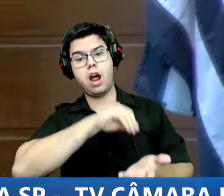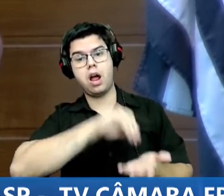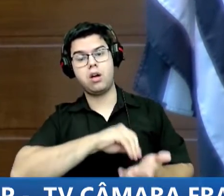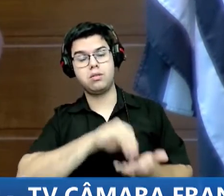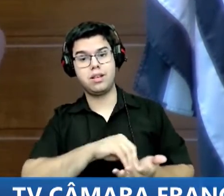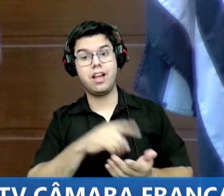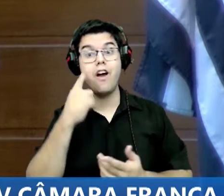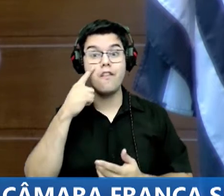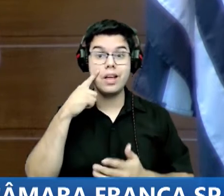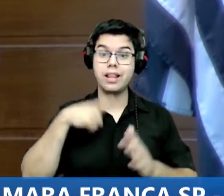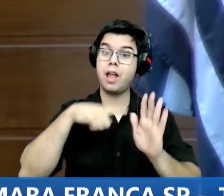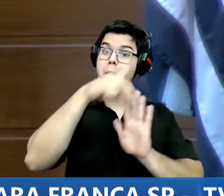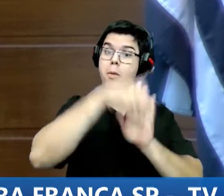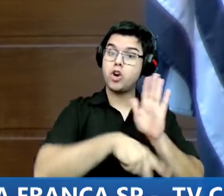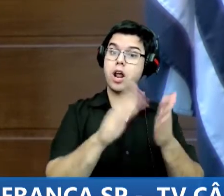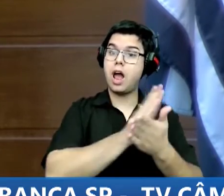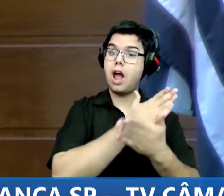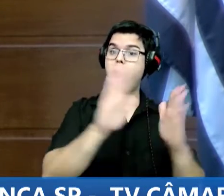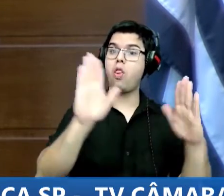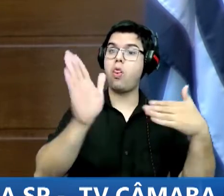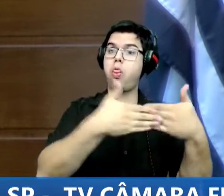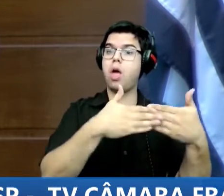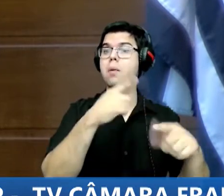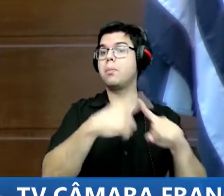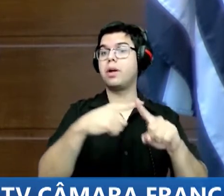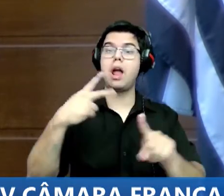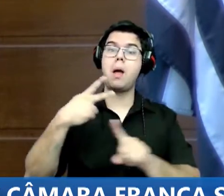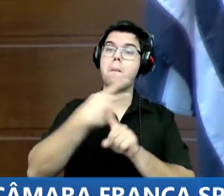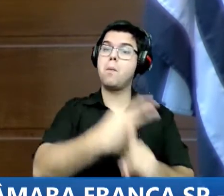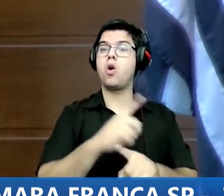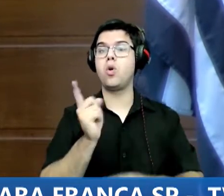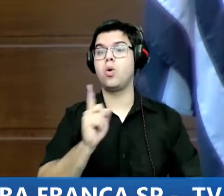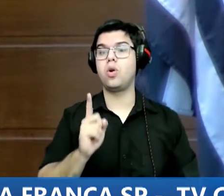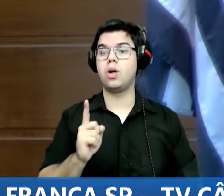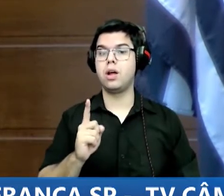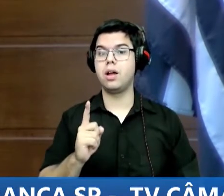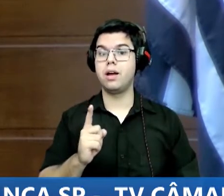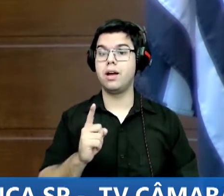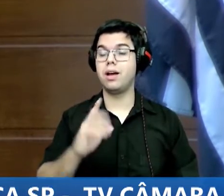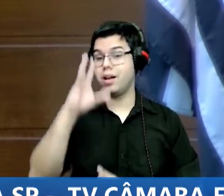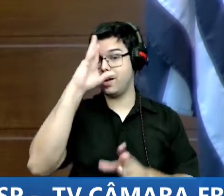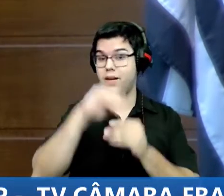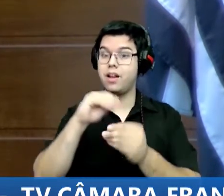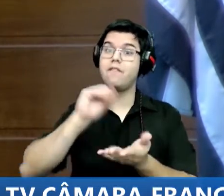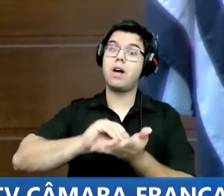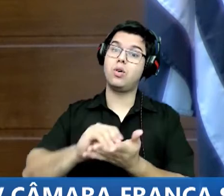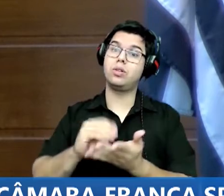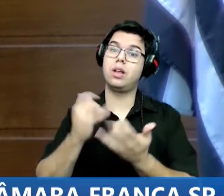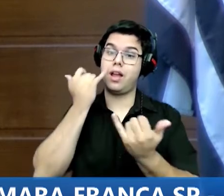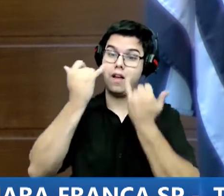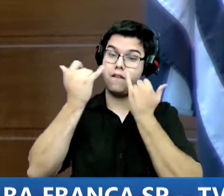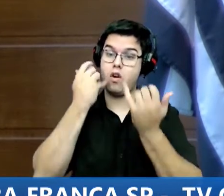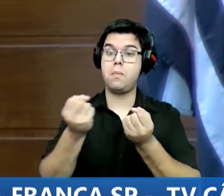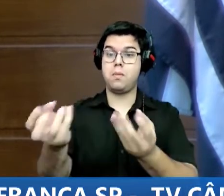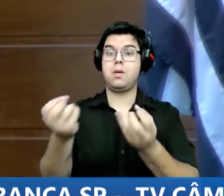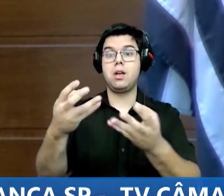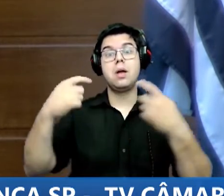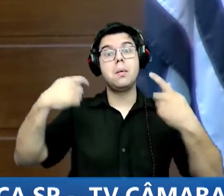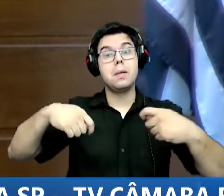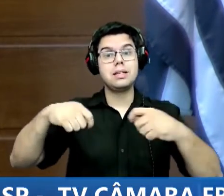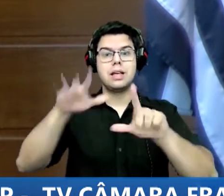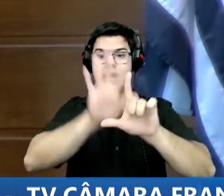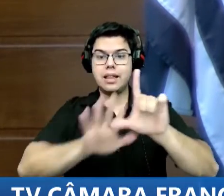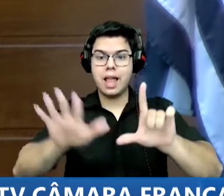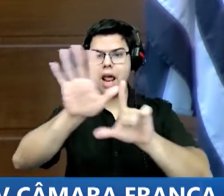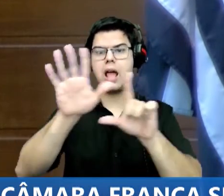não teve gente que procurou. Ou seja, faltou informação. A gente precisa de um portal na internet, a gente precisa de um app que